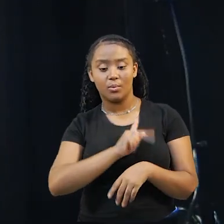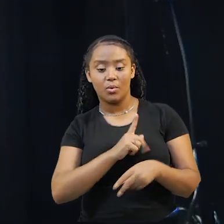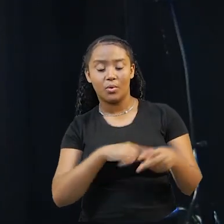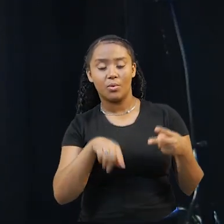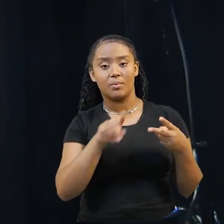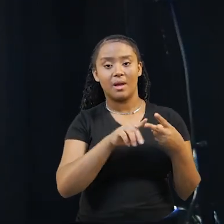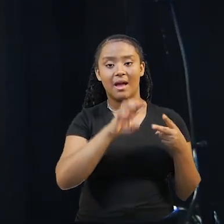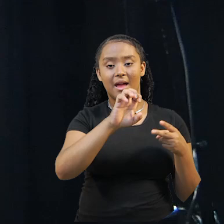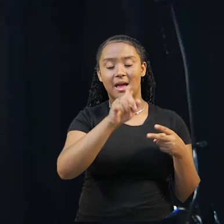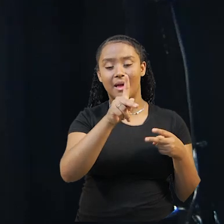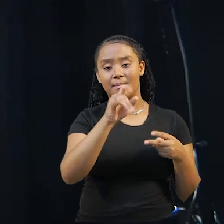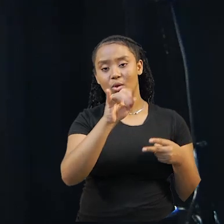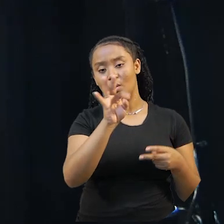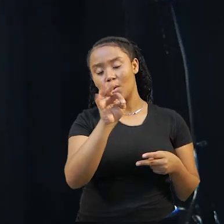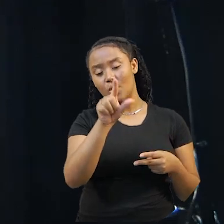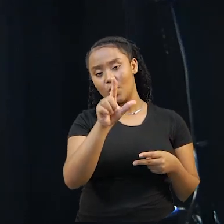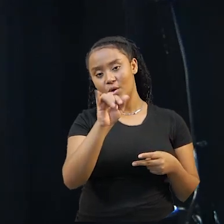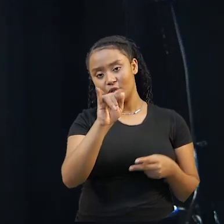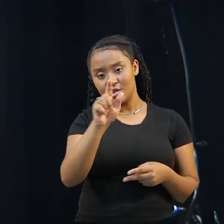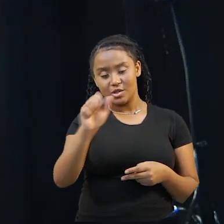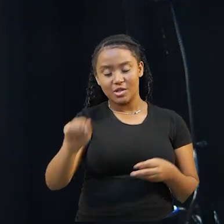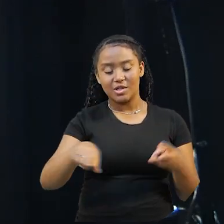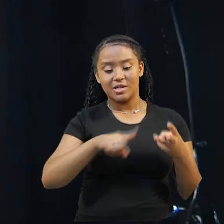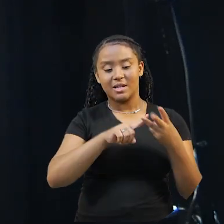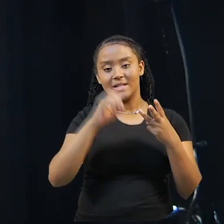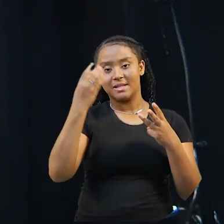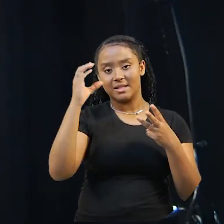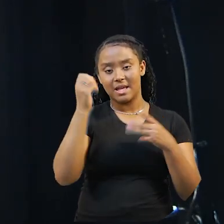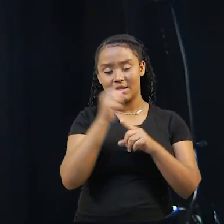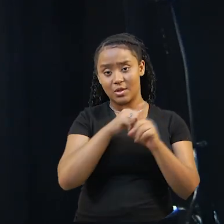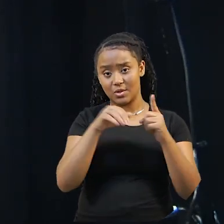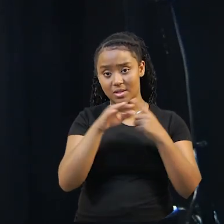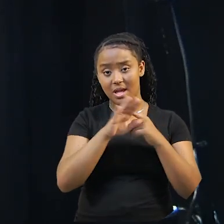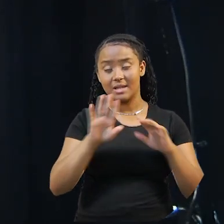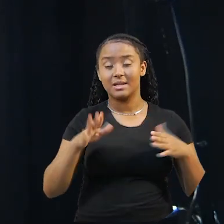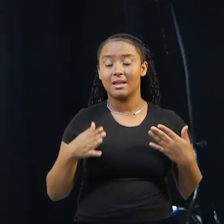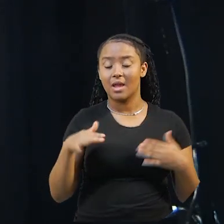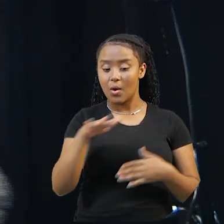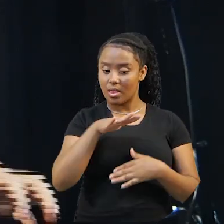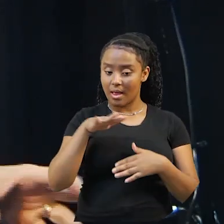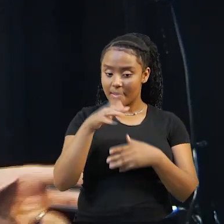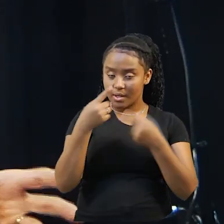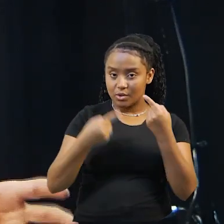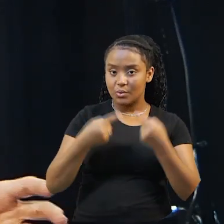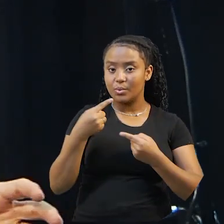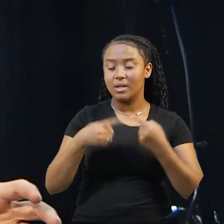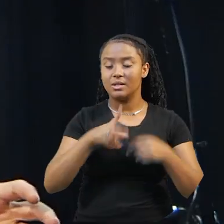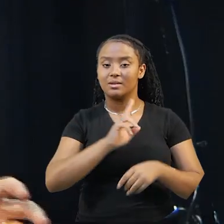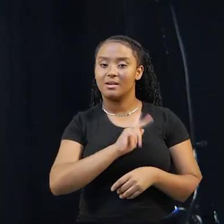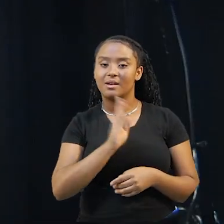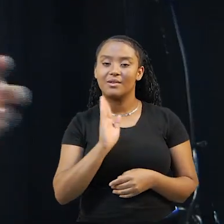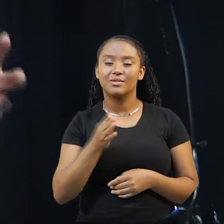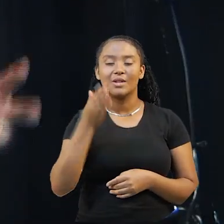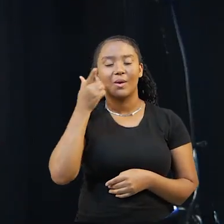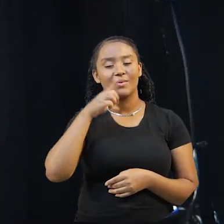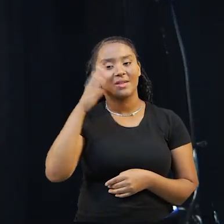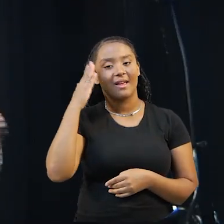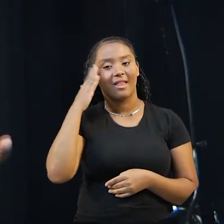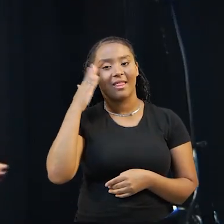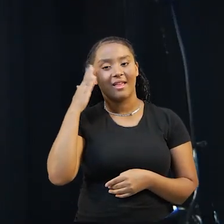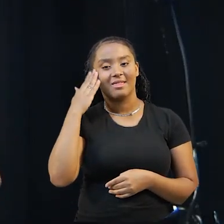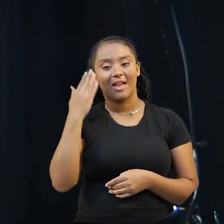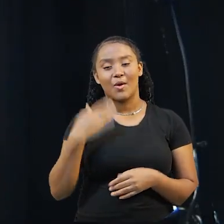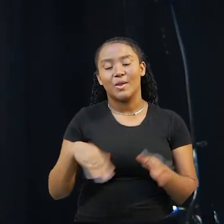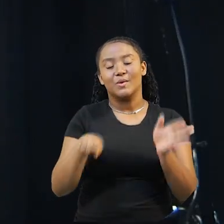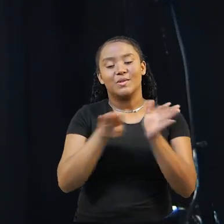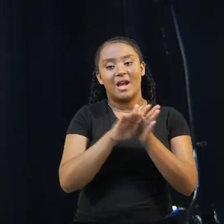de epidemiologia, né, e tem a parte de ciências sociais. Então, na parte de política, eu já entendia, desde que